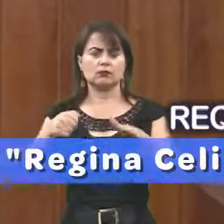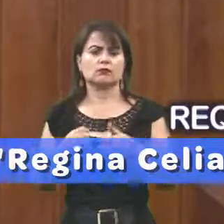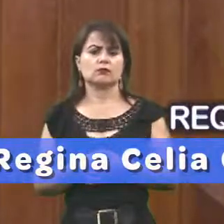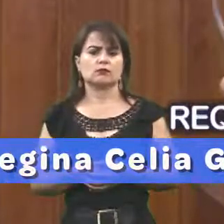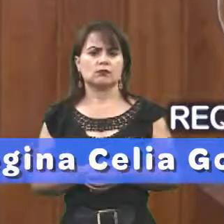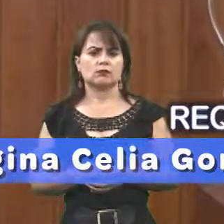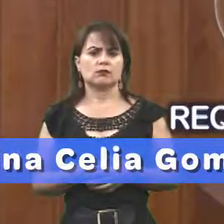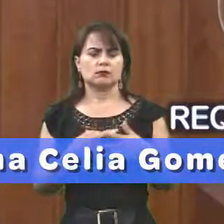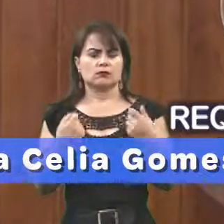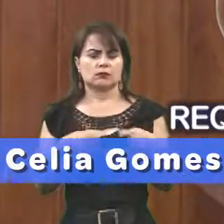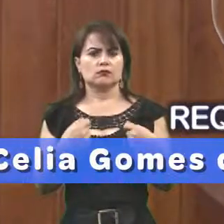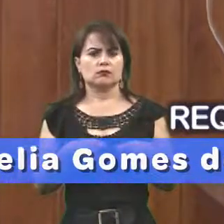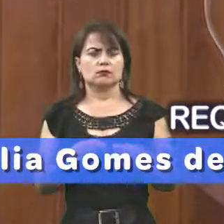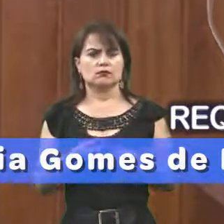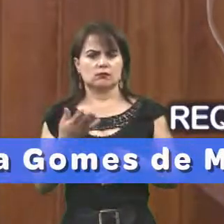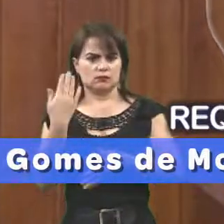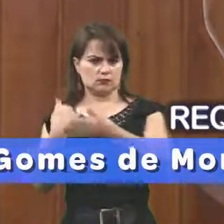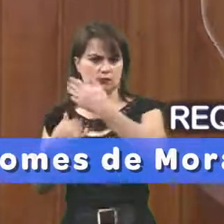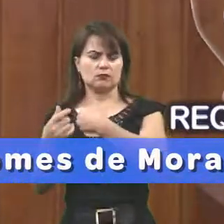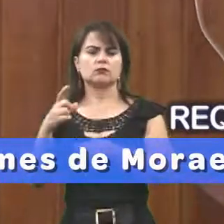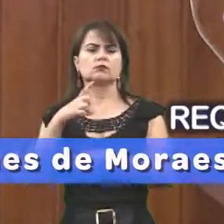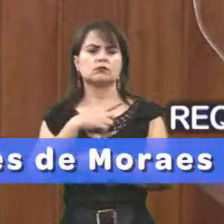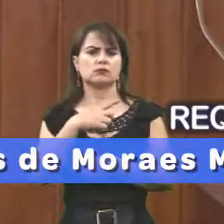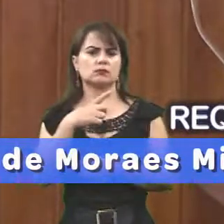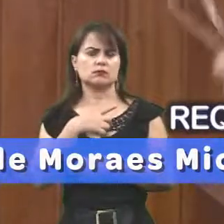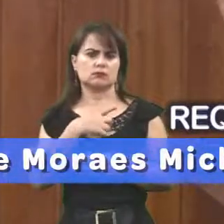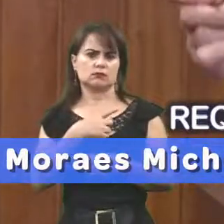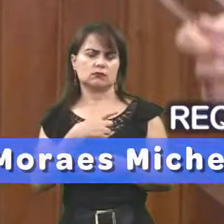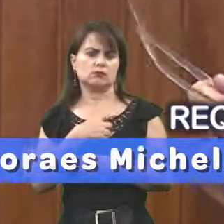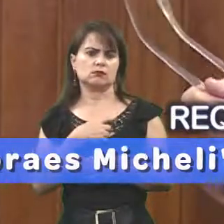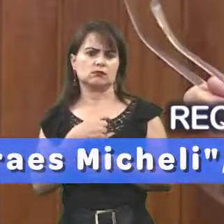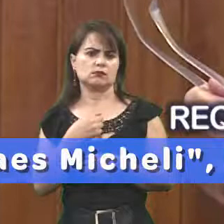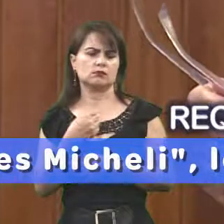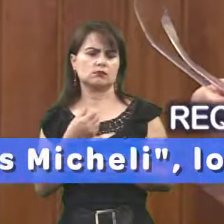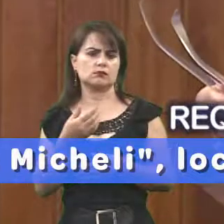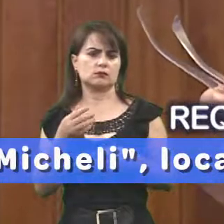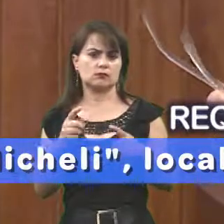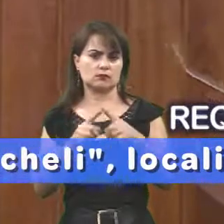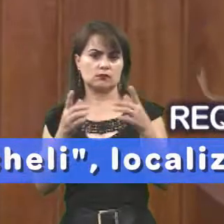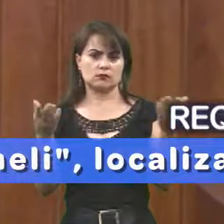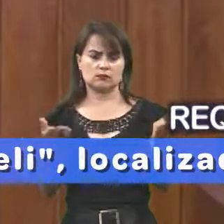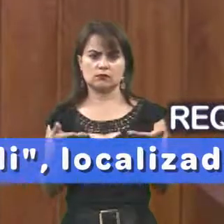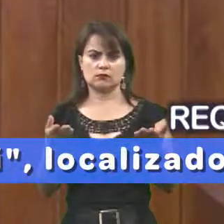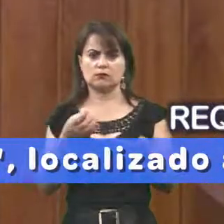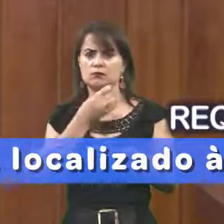um lago e tudo mais, hoje Marília não oferece à sua população